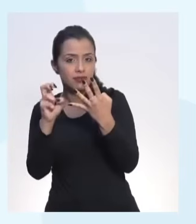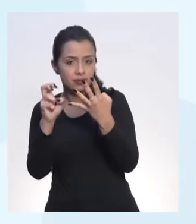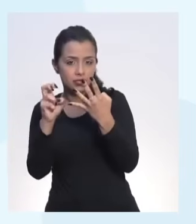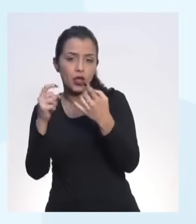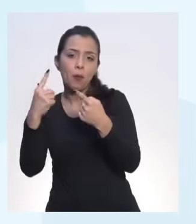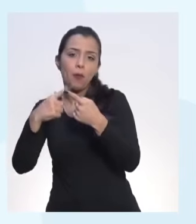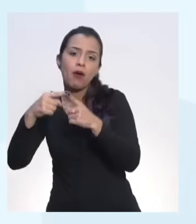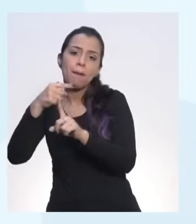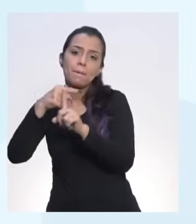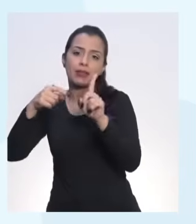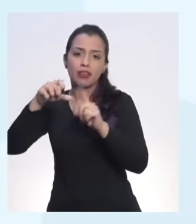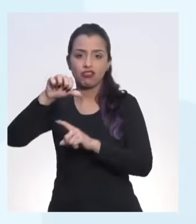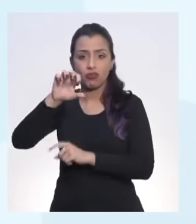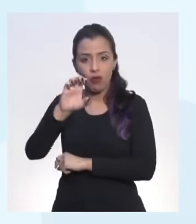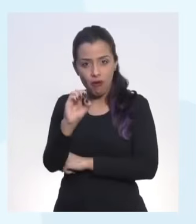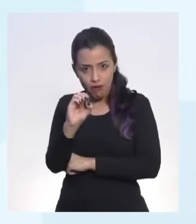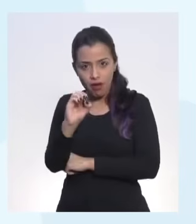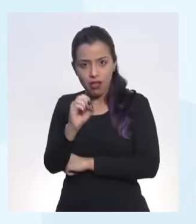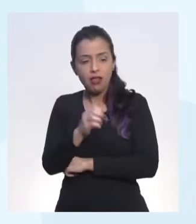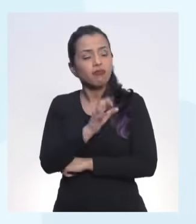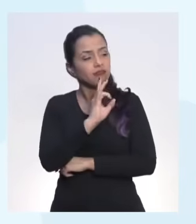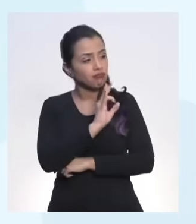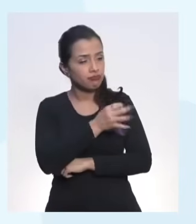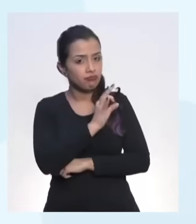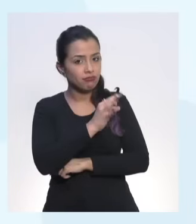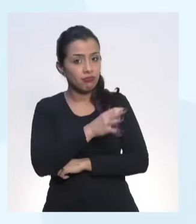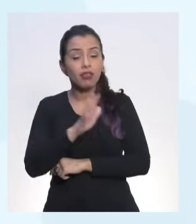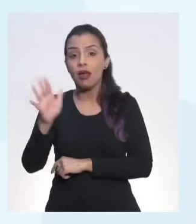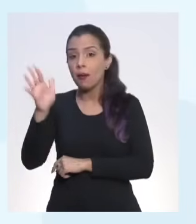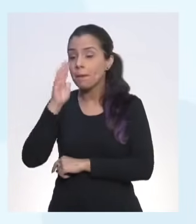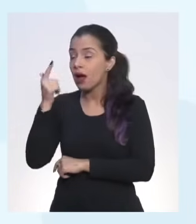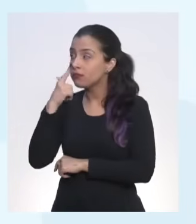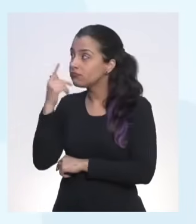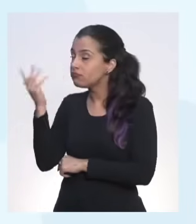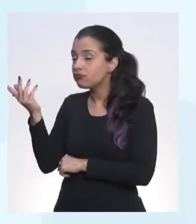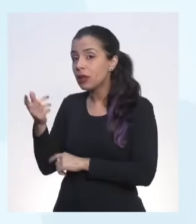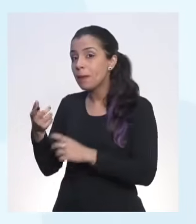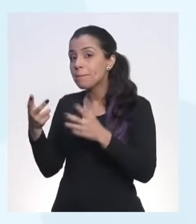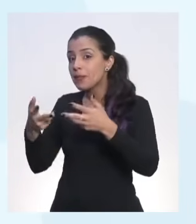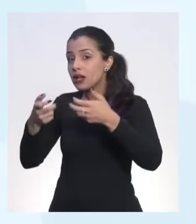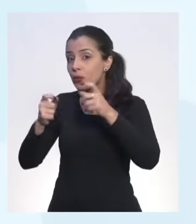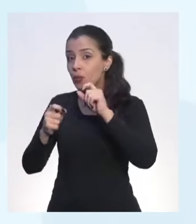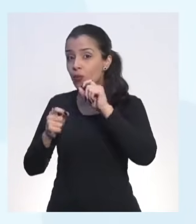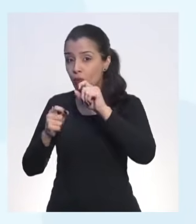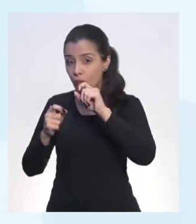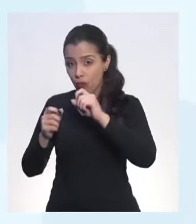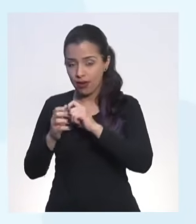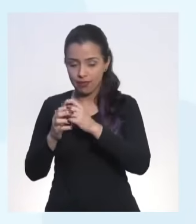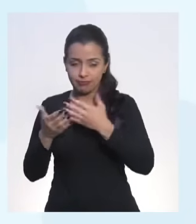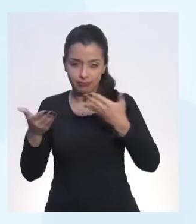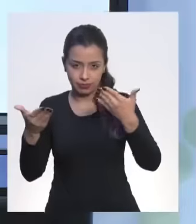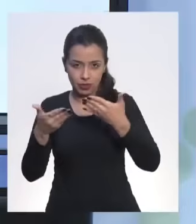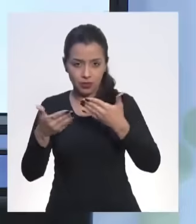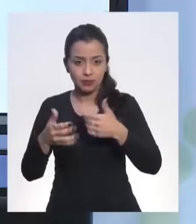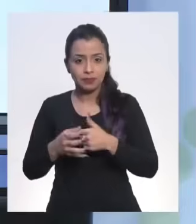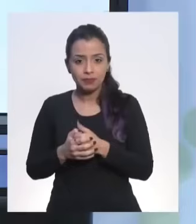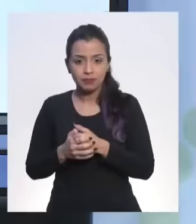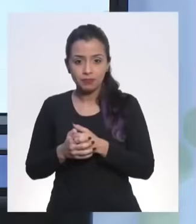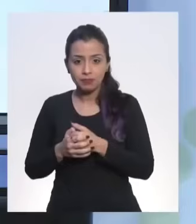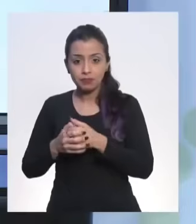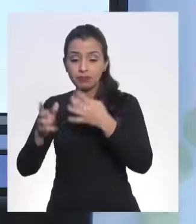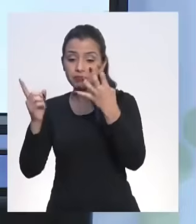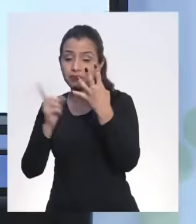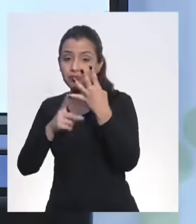valor de 45. Porque é a metade. Isso mesmo. Então, eu tenho que observar o seguinte aí nessa questão. A